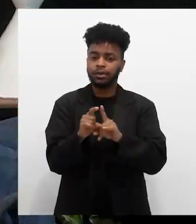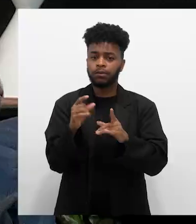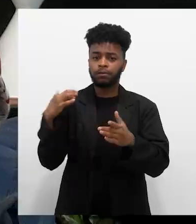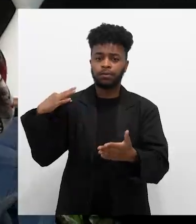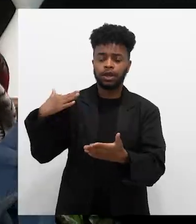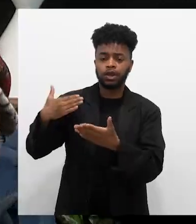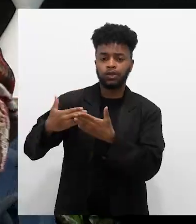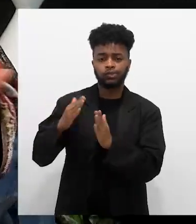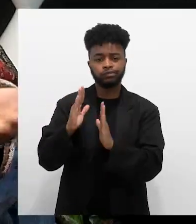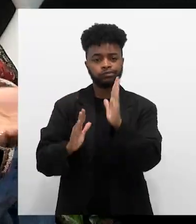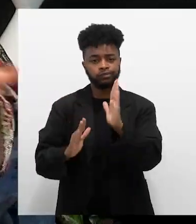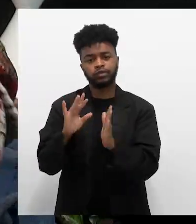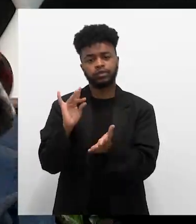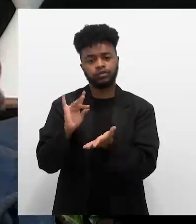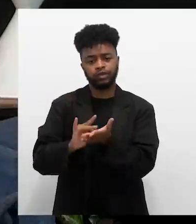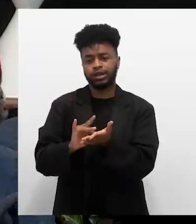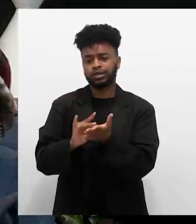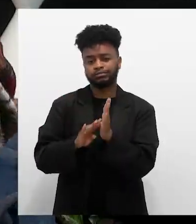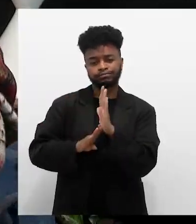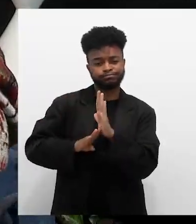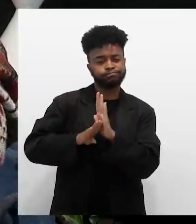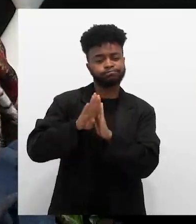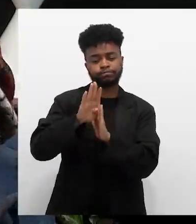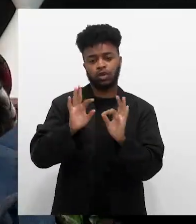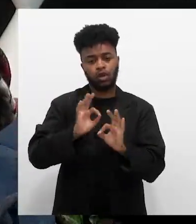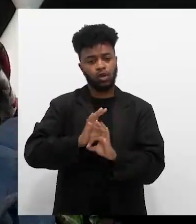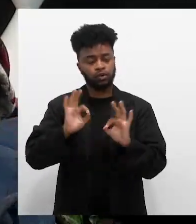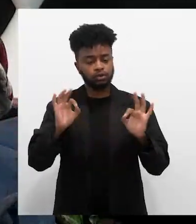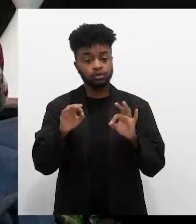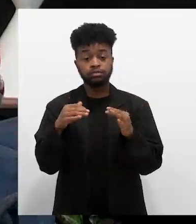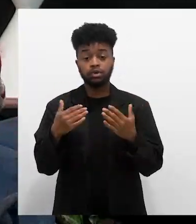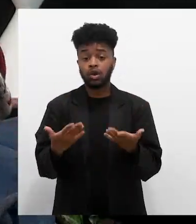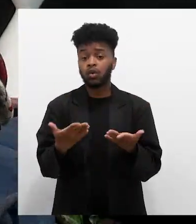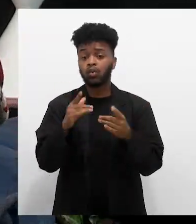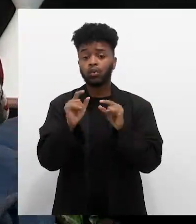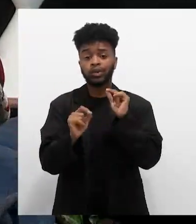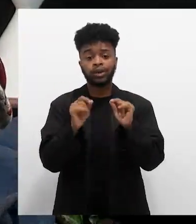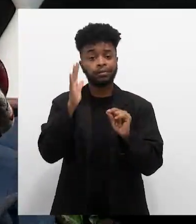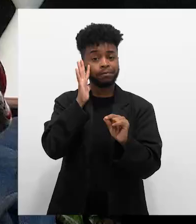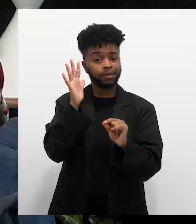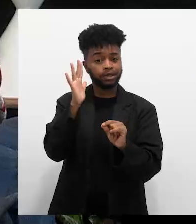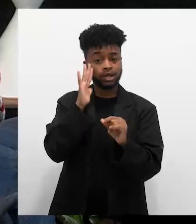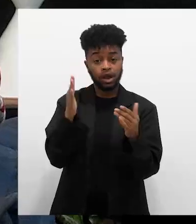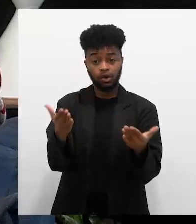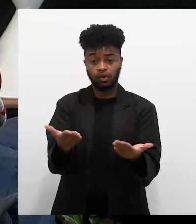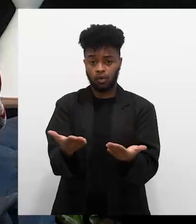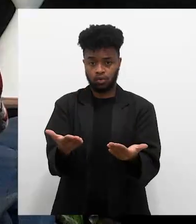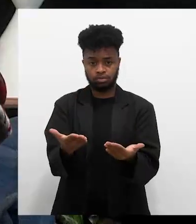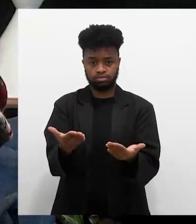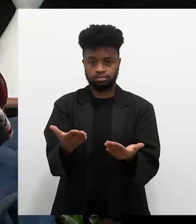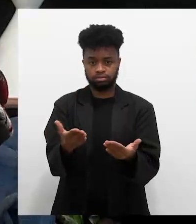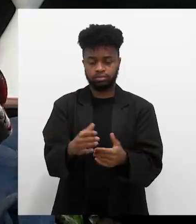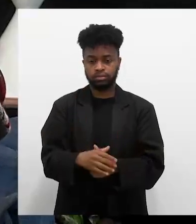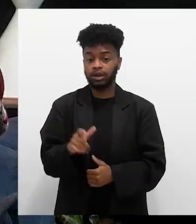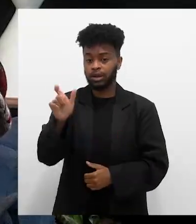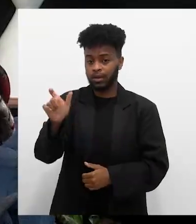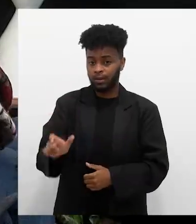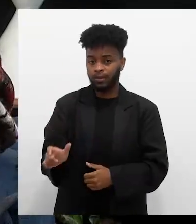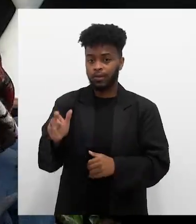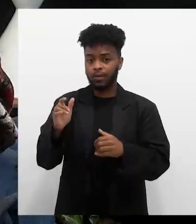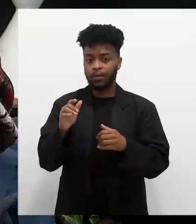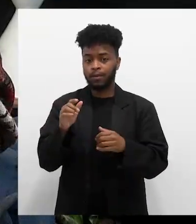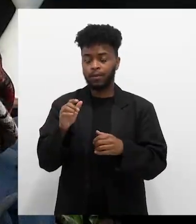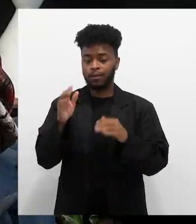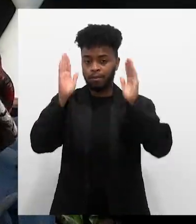que durante a jornada aqui ele foi um verdadeiro sucesso. O que se esperar agora? Um padre